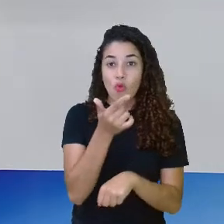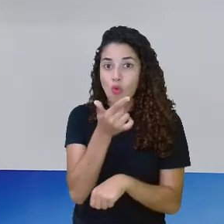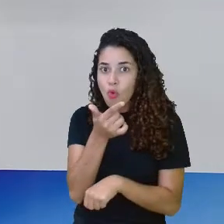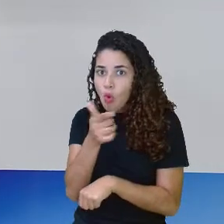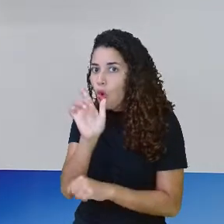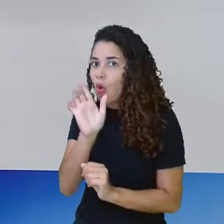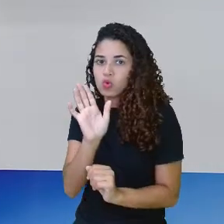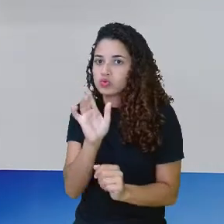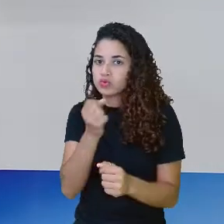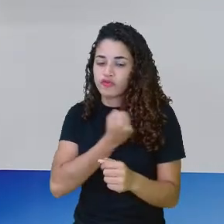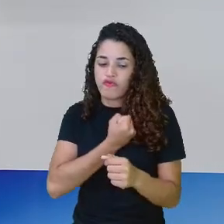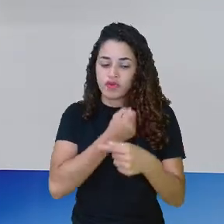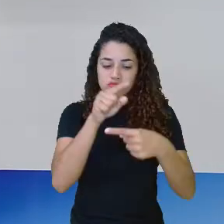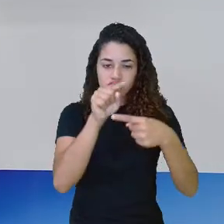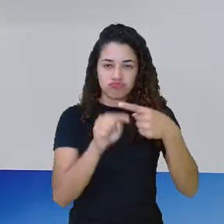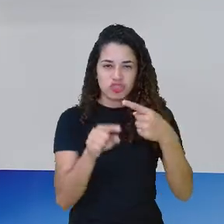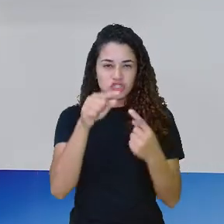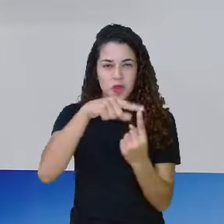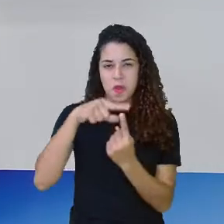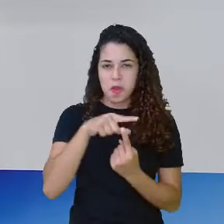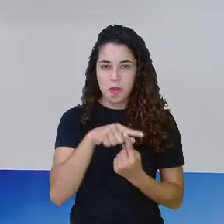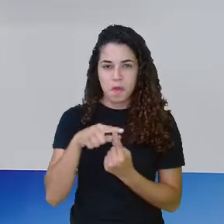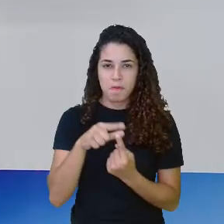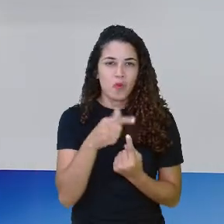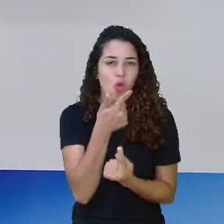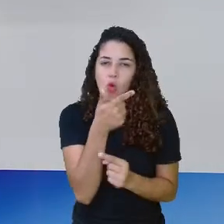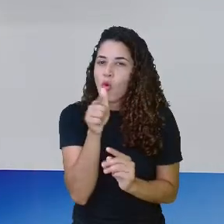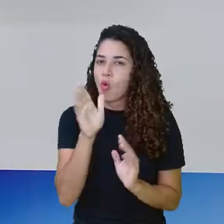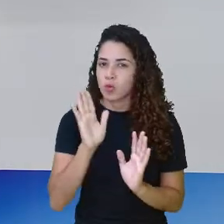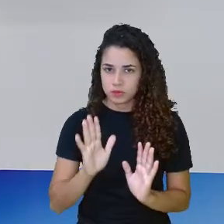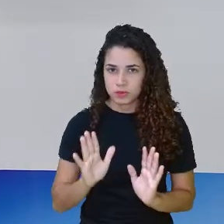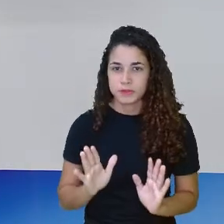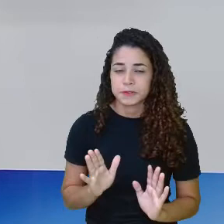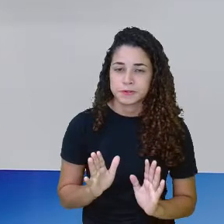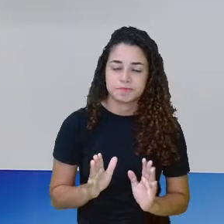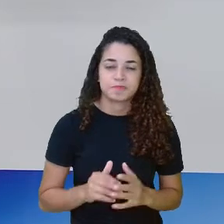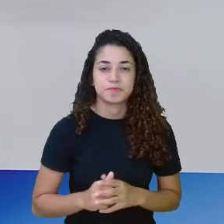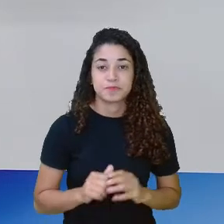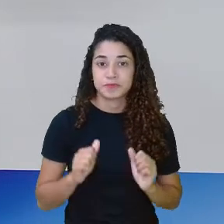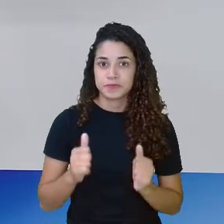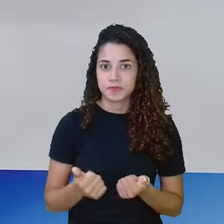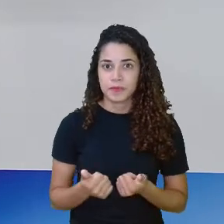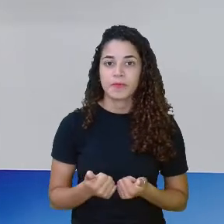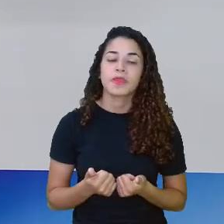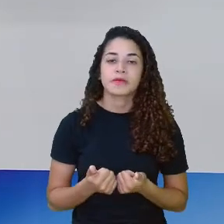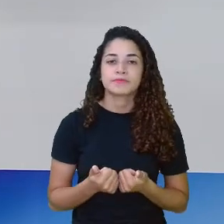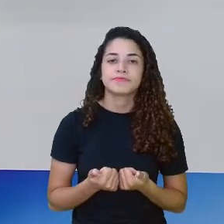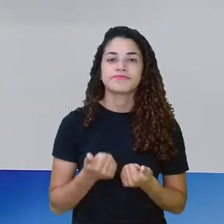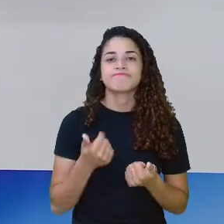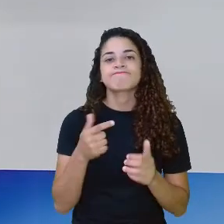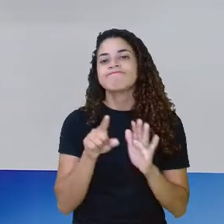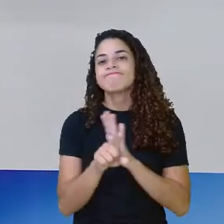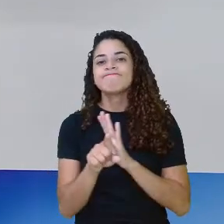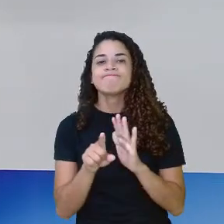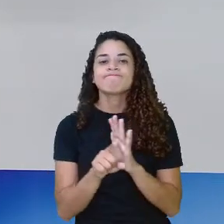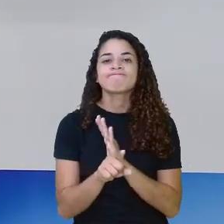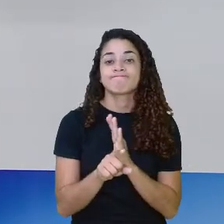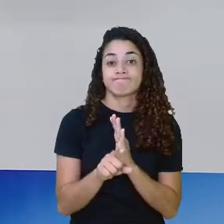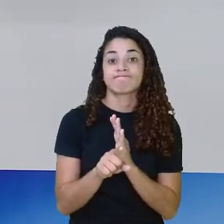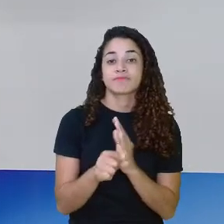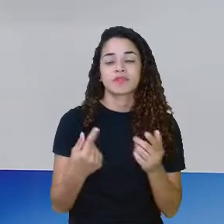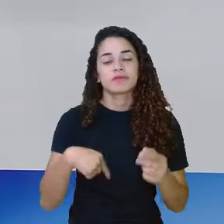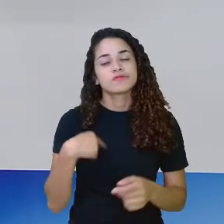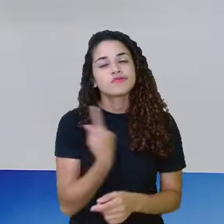de fração, outro tipo de situação fracionária, de situação problema, que a gente